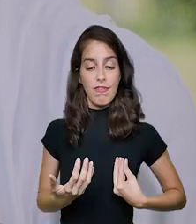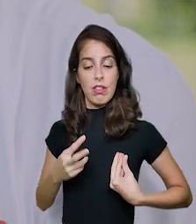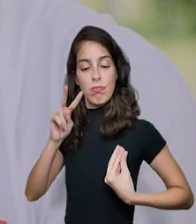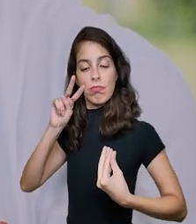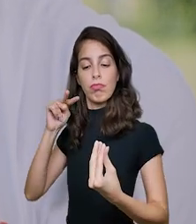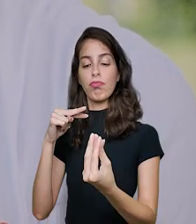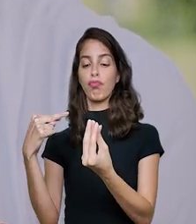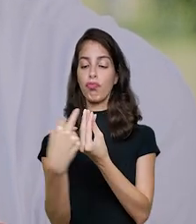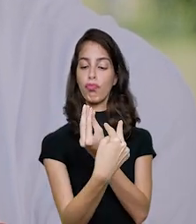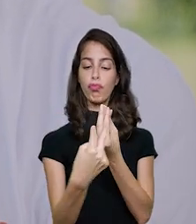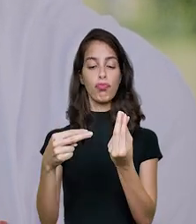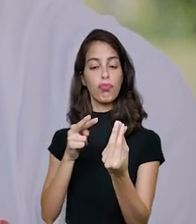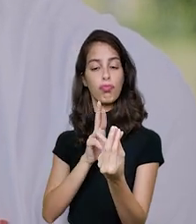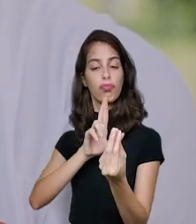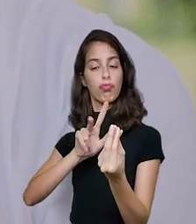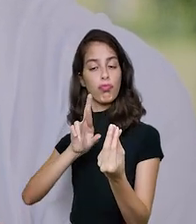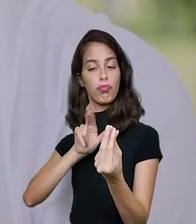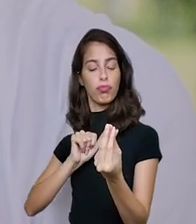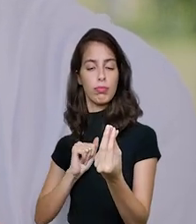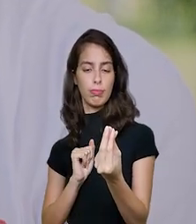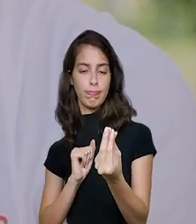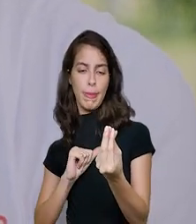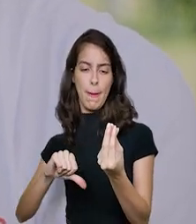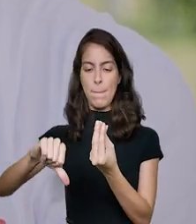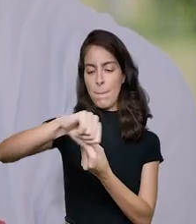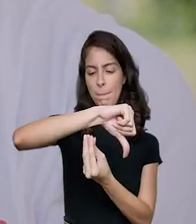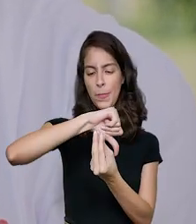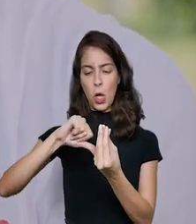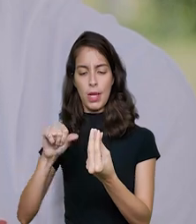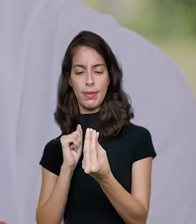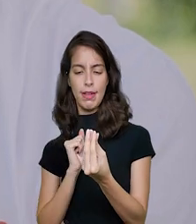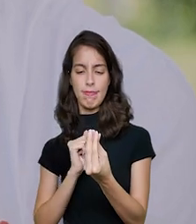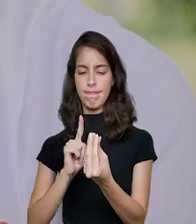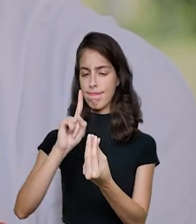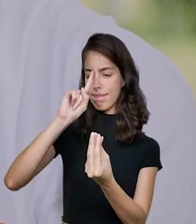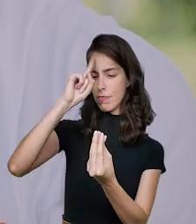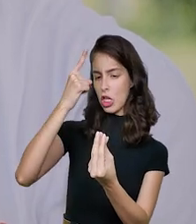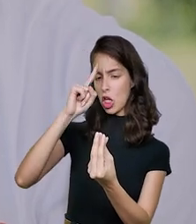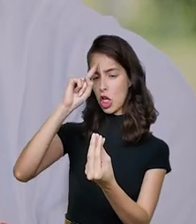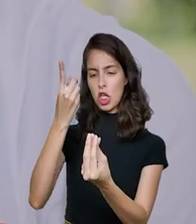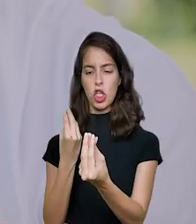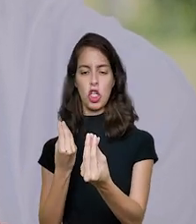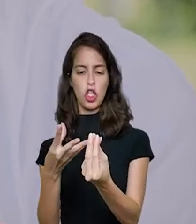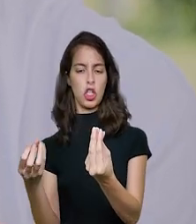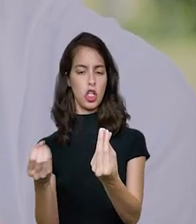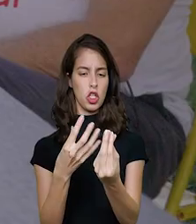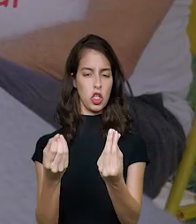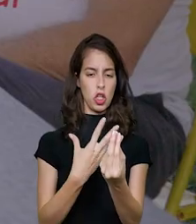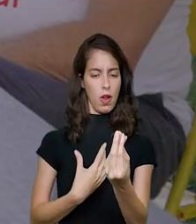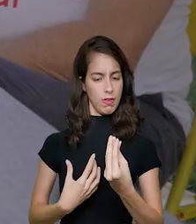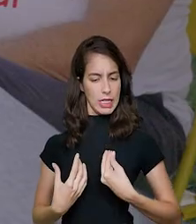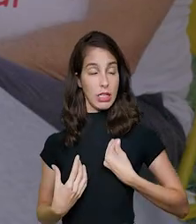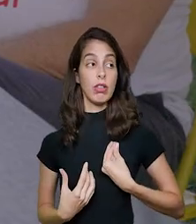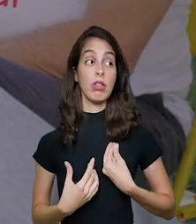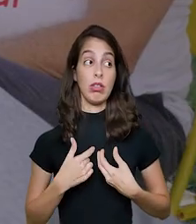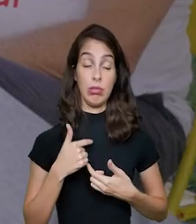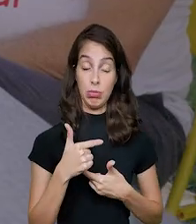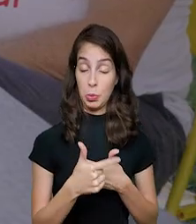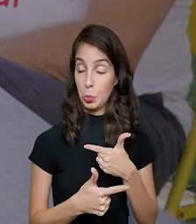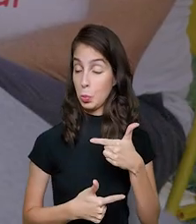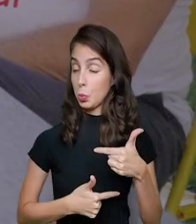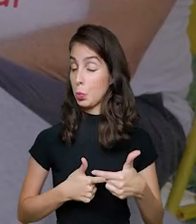inve transforme né que transforme então assim eh é uma eh é um é um trabalho